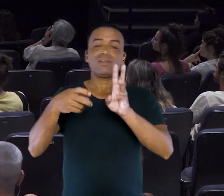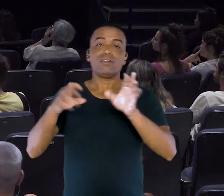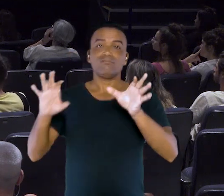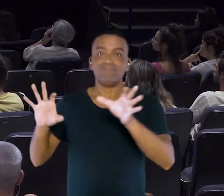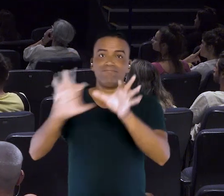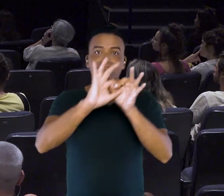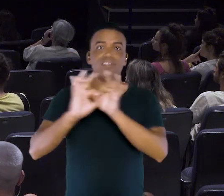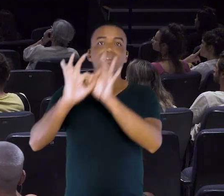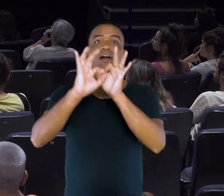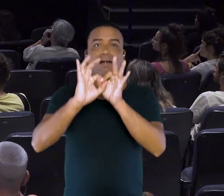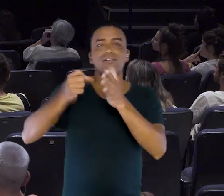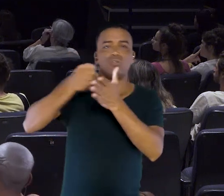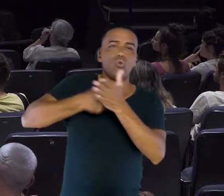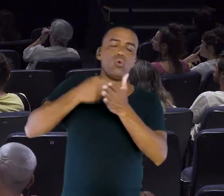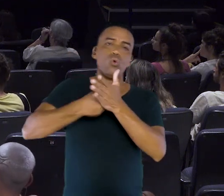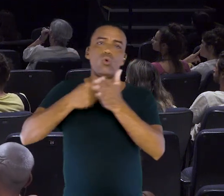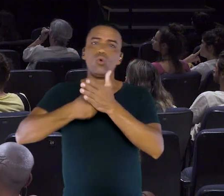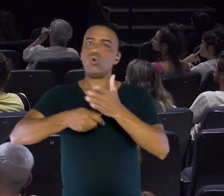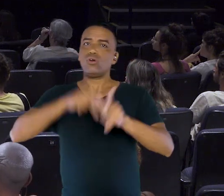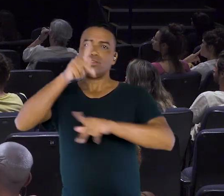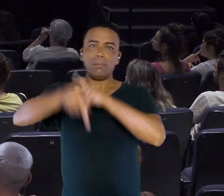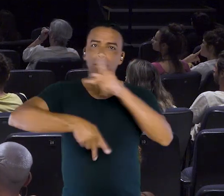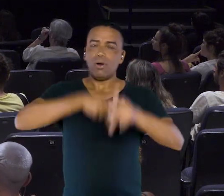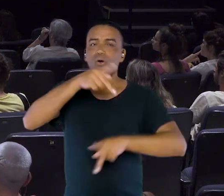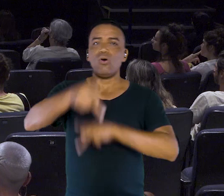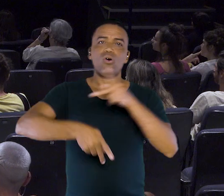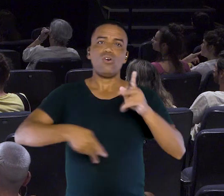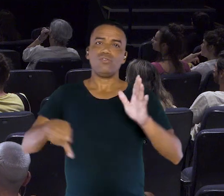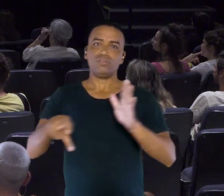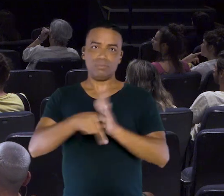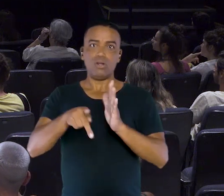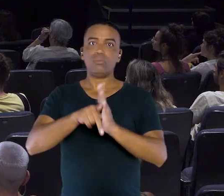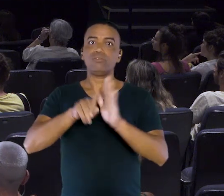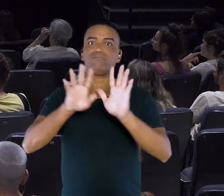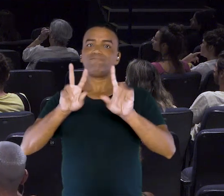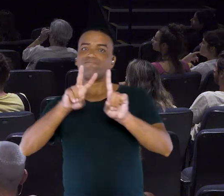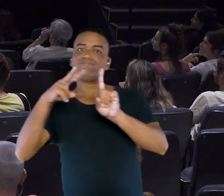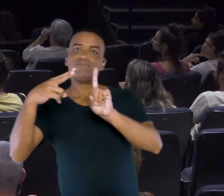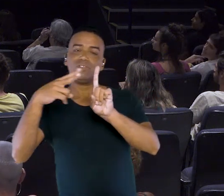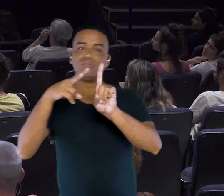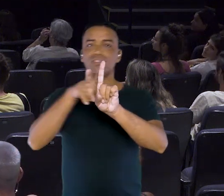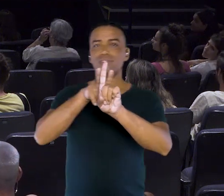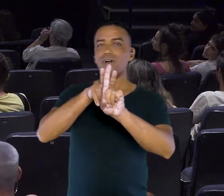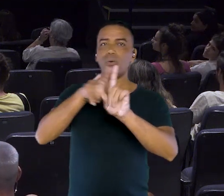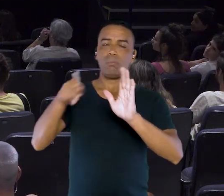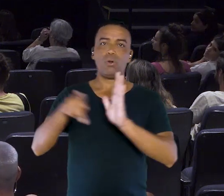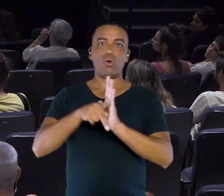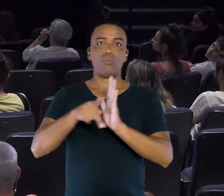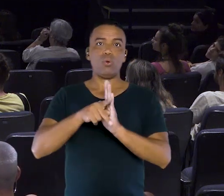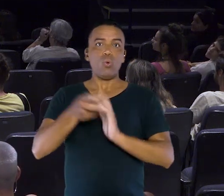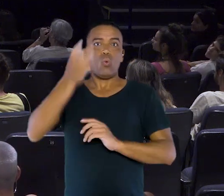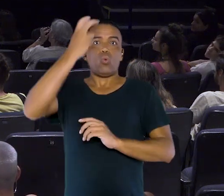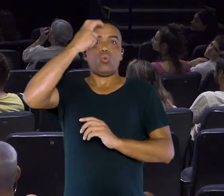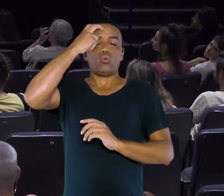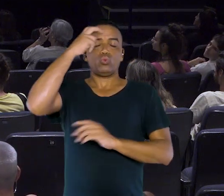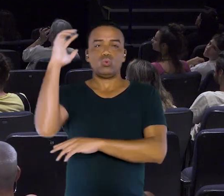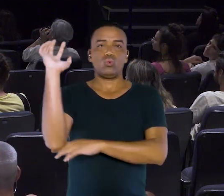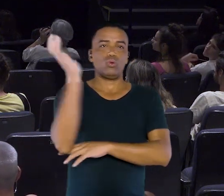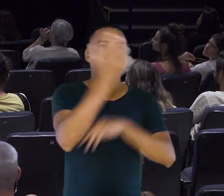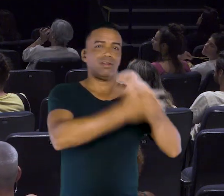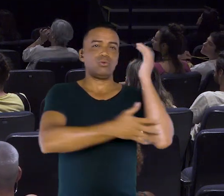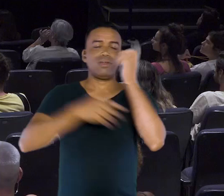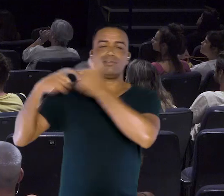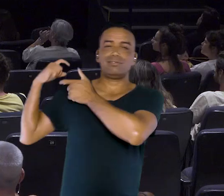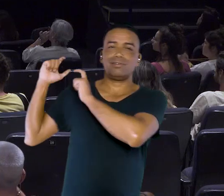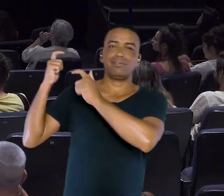as lutas dos povos originários para conversar sobre temas que convergem para uma visão mais ampla sobre cultura,